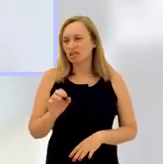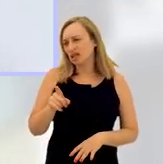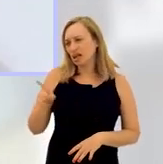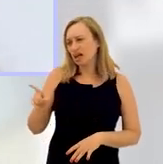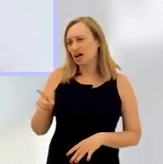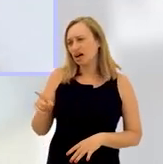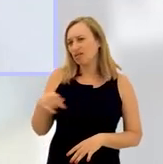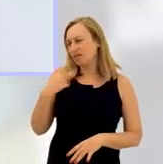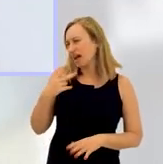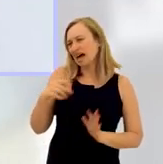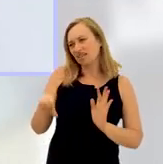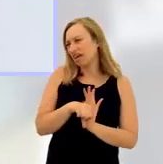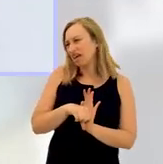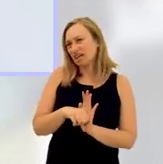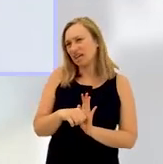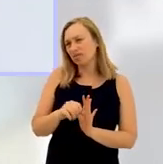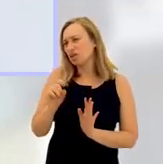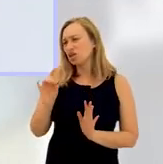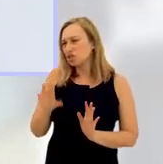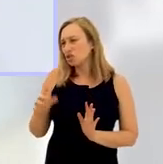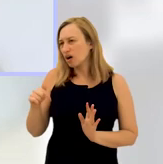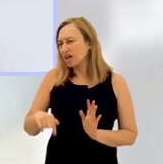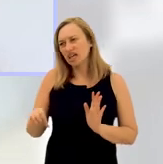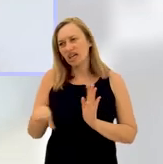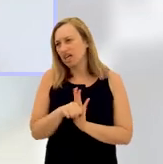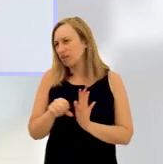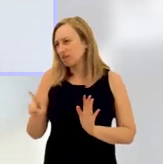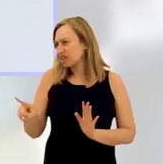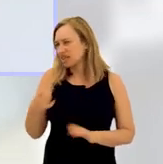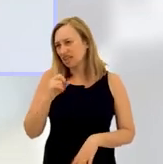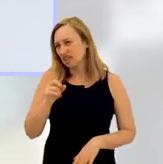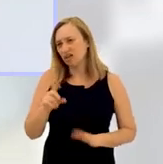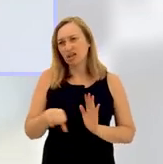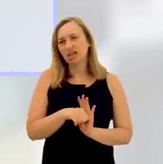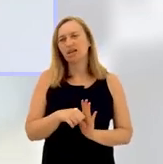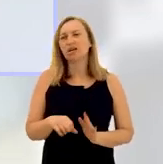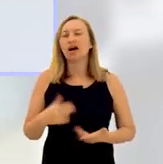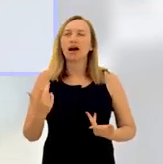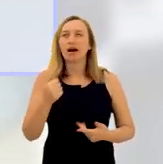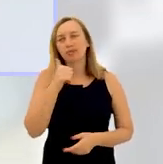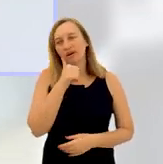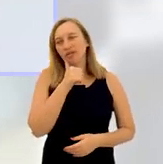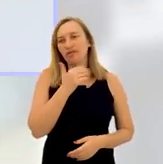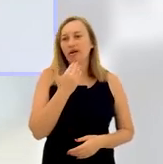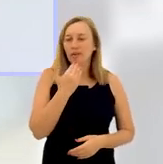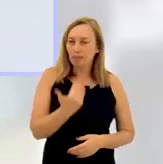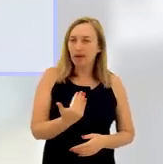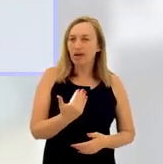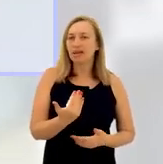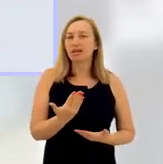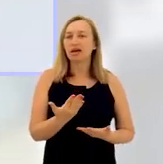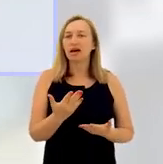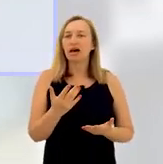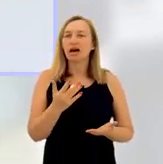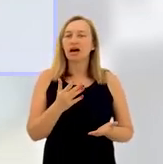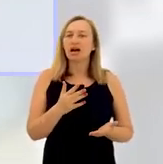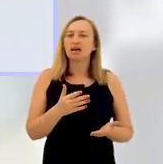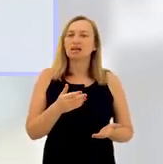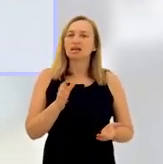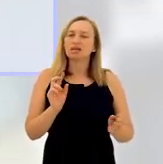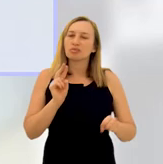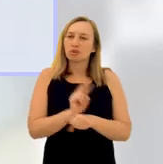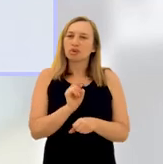olha, mas, senhora, mas isso aí não é crime, então você não pode aqui é só para quem é crime, entendeu? E aí a mulher vai e pede uma ordem de proteção ali.